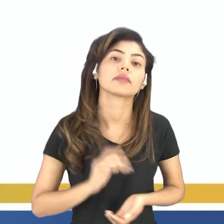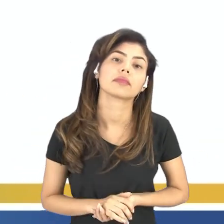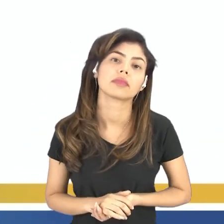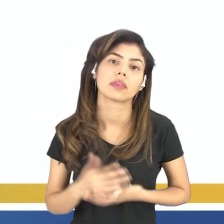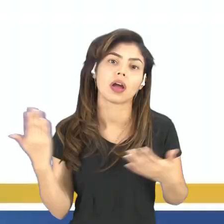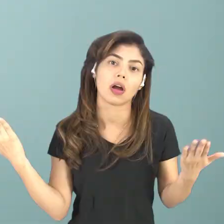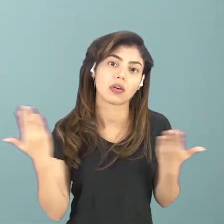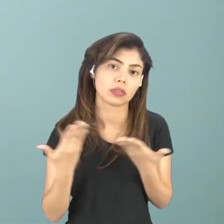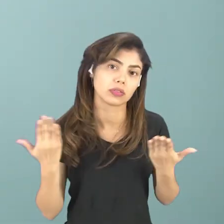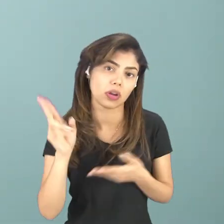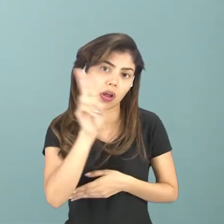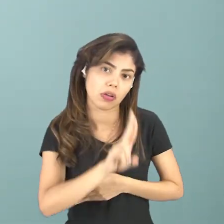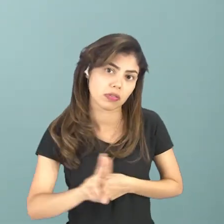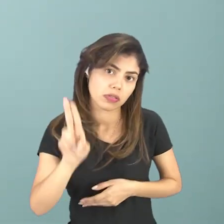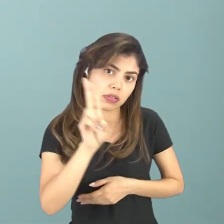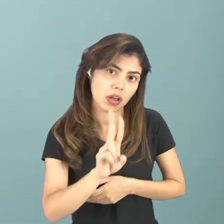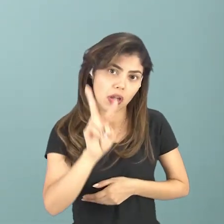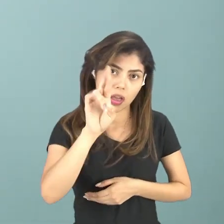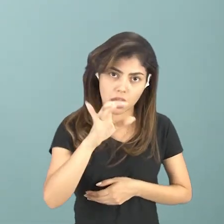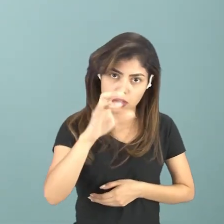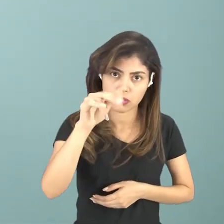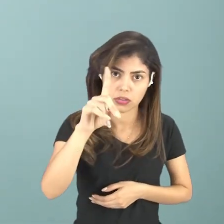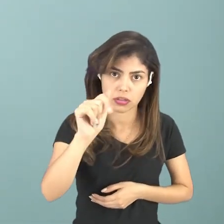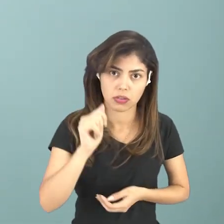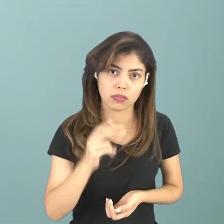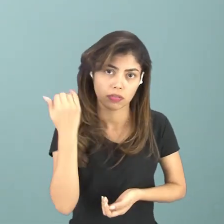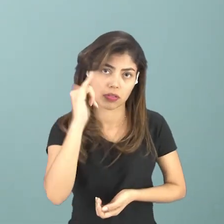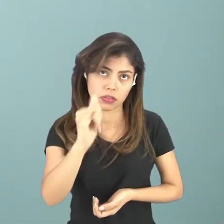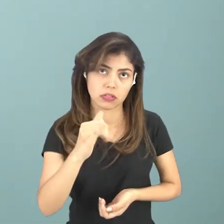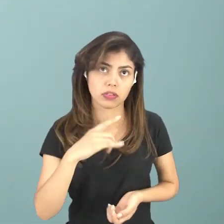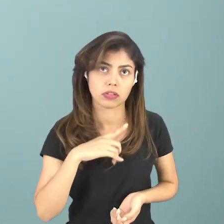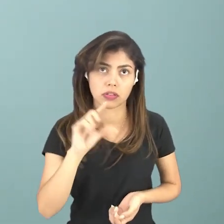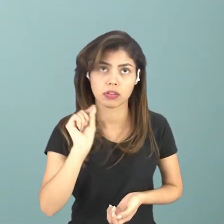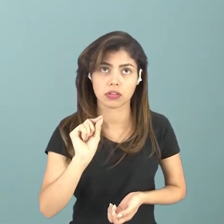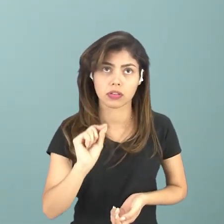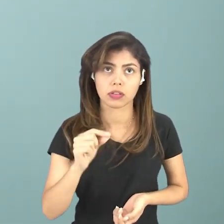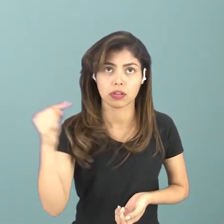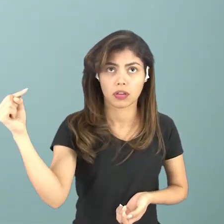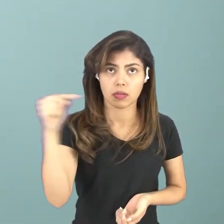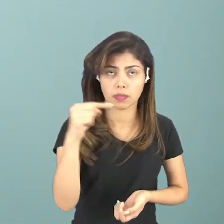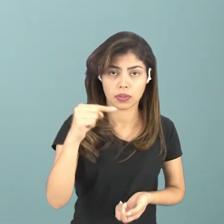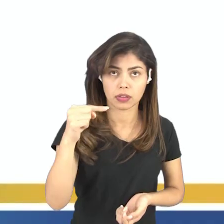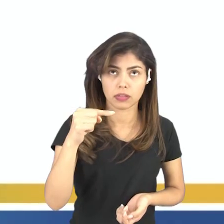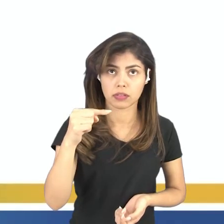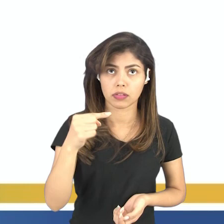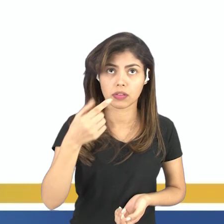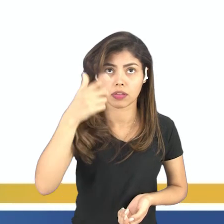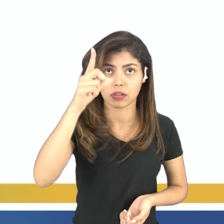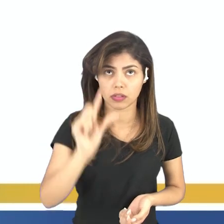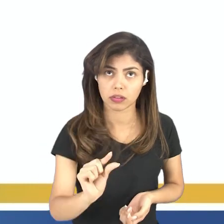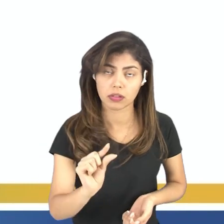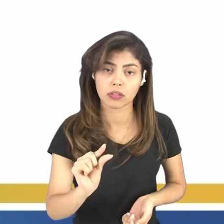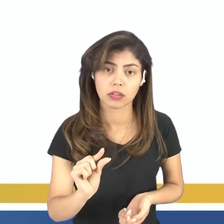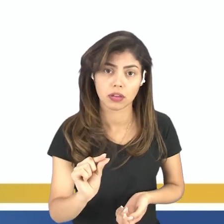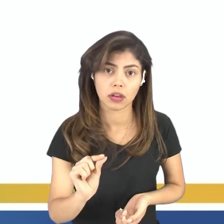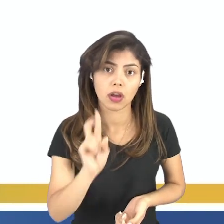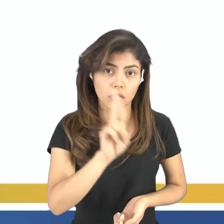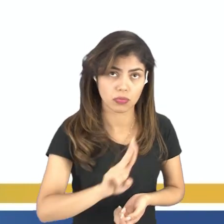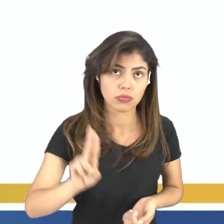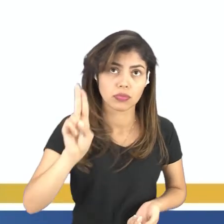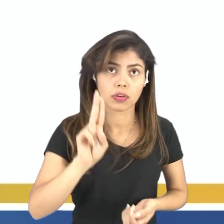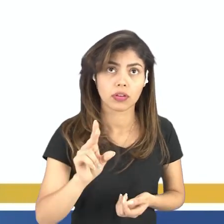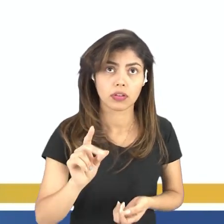no momento. Então, pessoal, atualmente a utilização racional da energia, nós temos menos